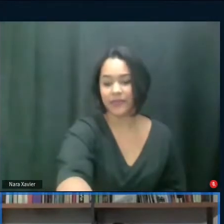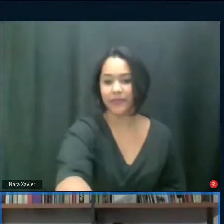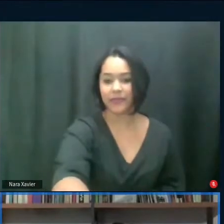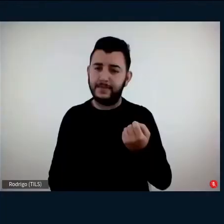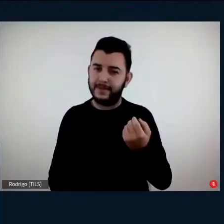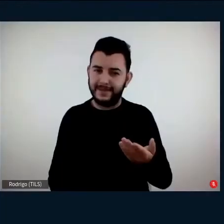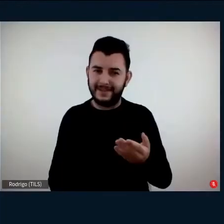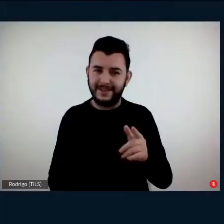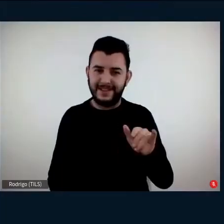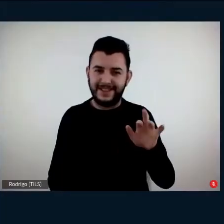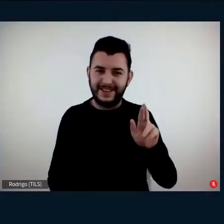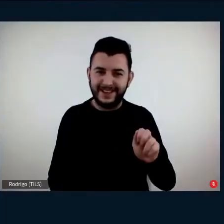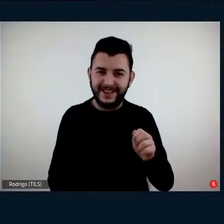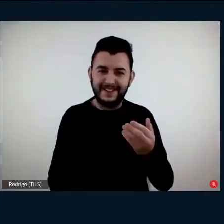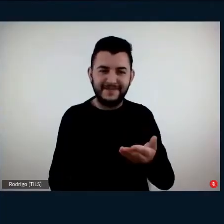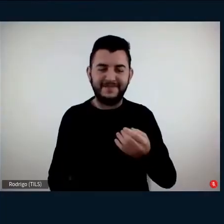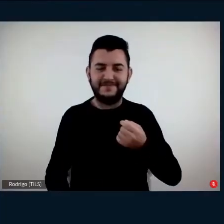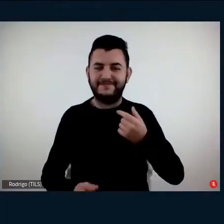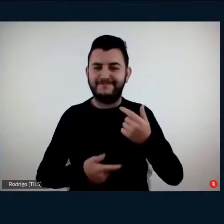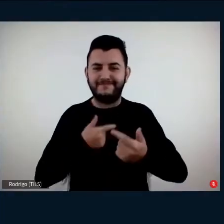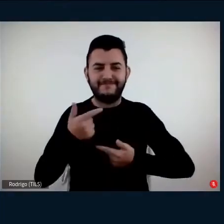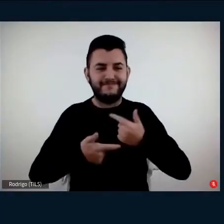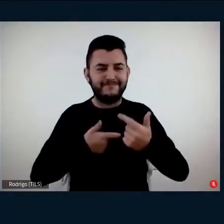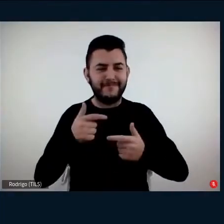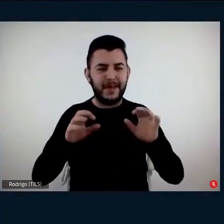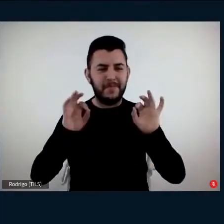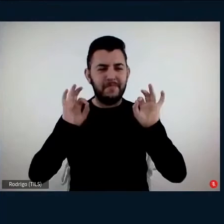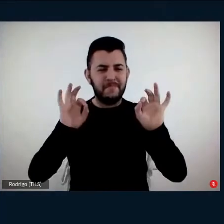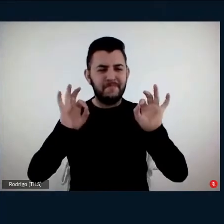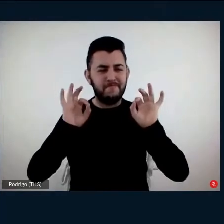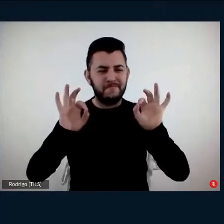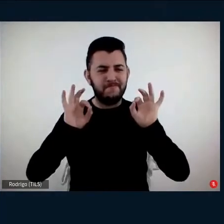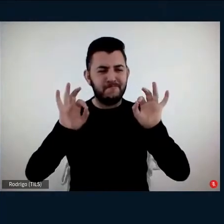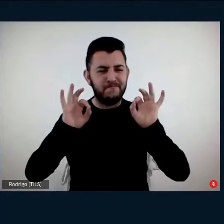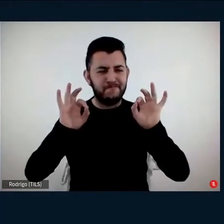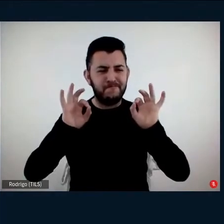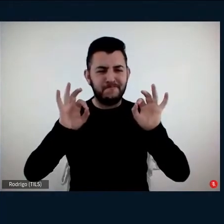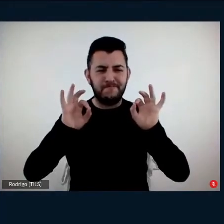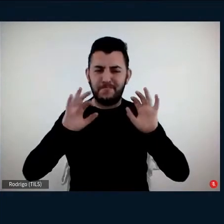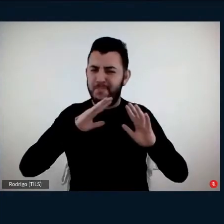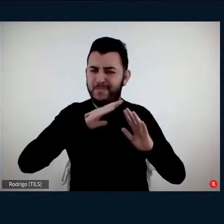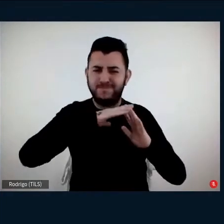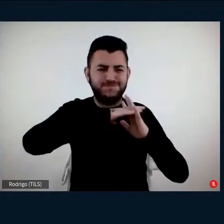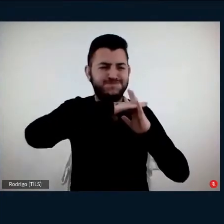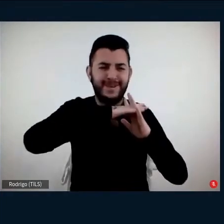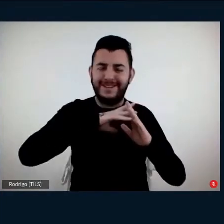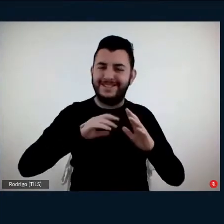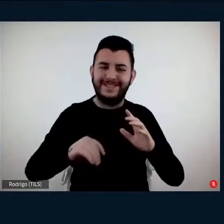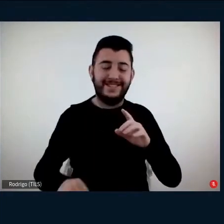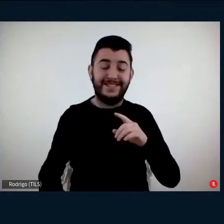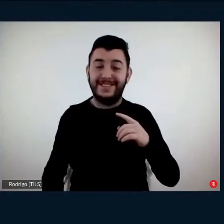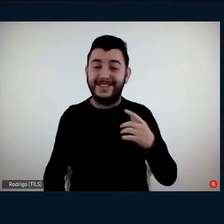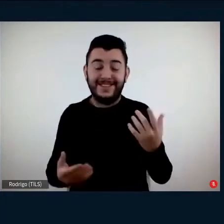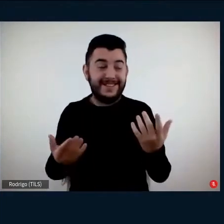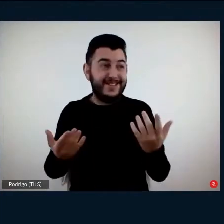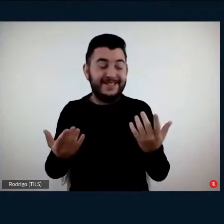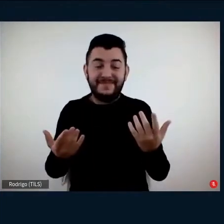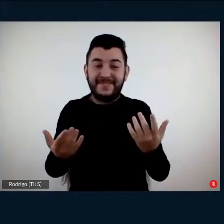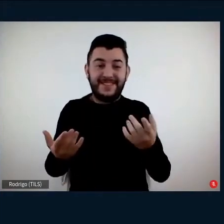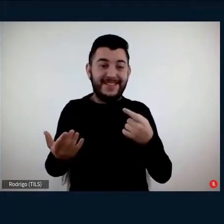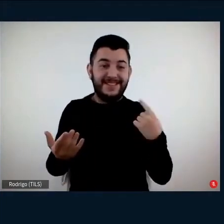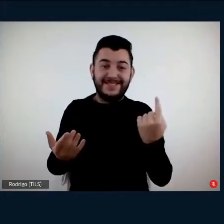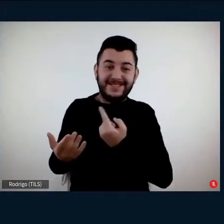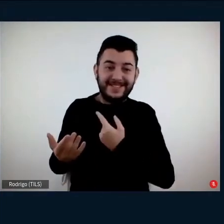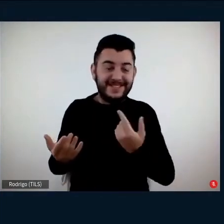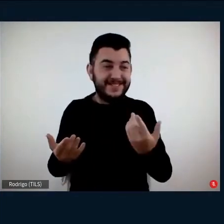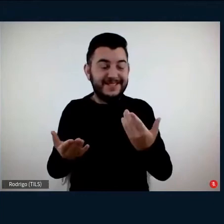que você fez um trabalho sensacional. A gente estava muito perdidas no começo, né? Você ficou sem saber